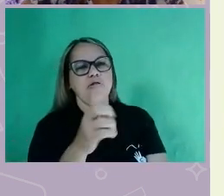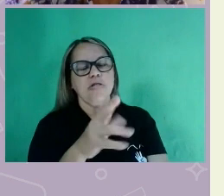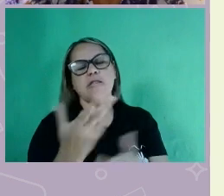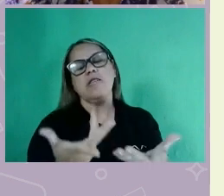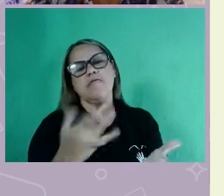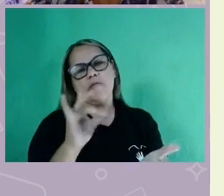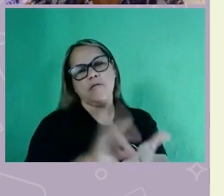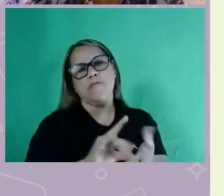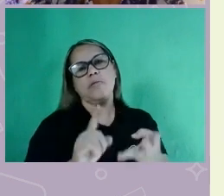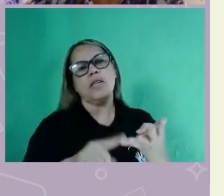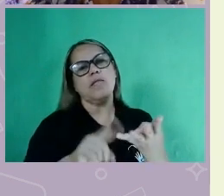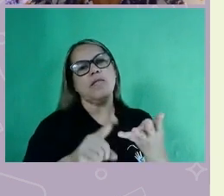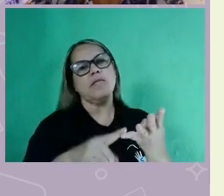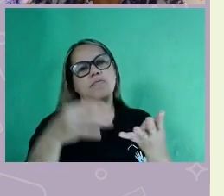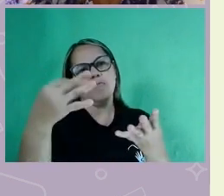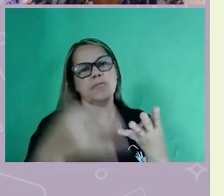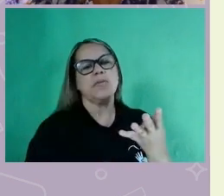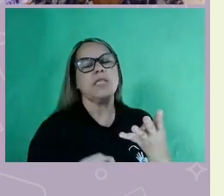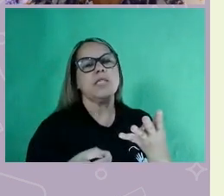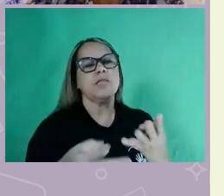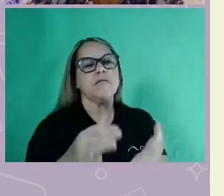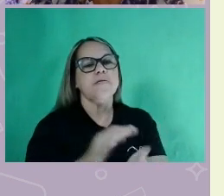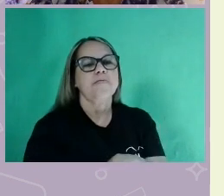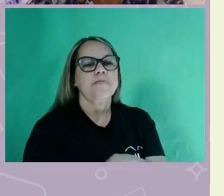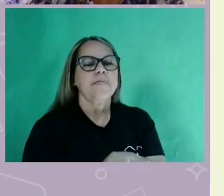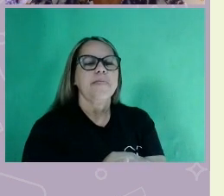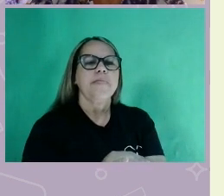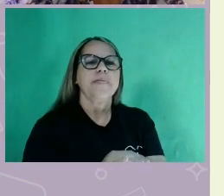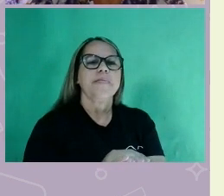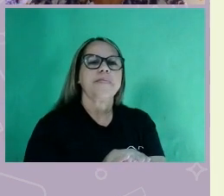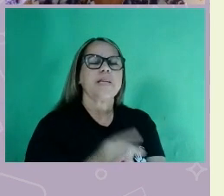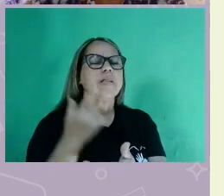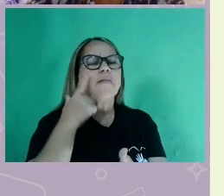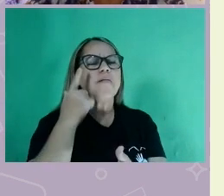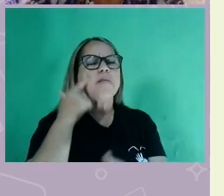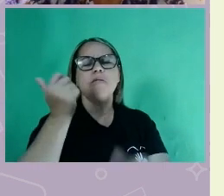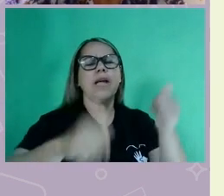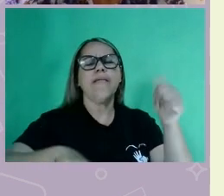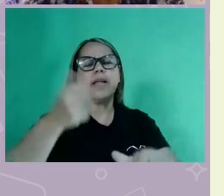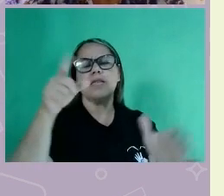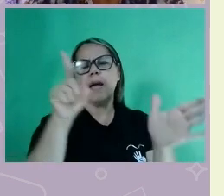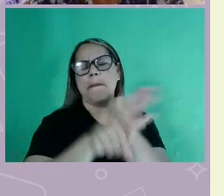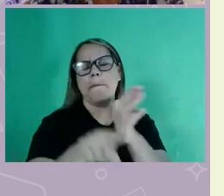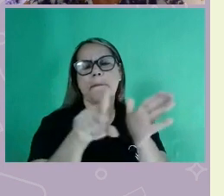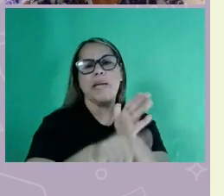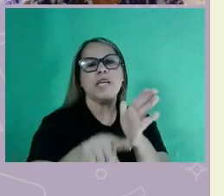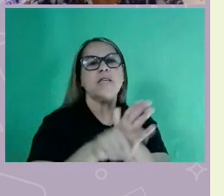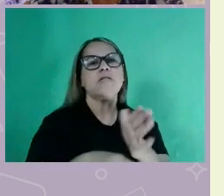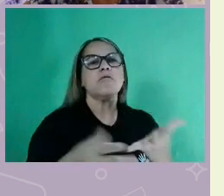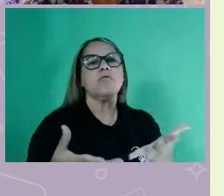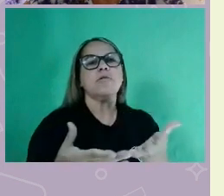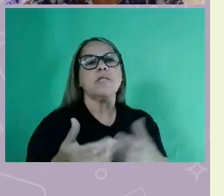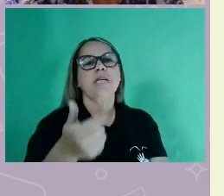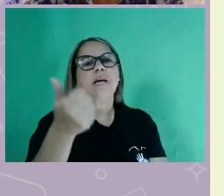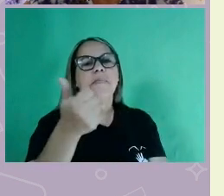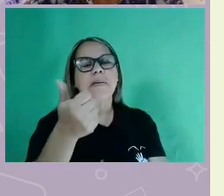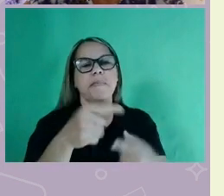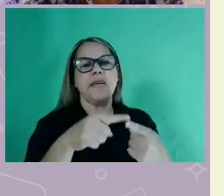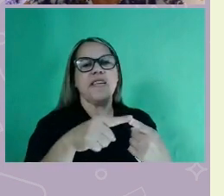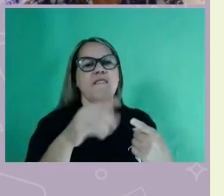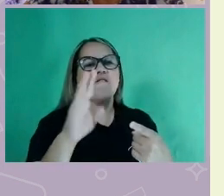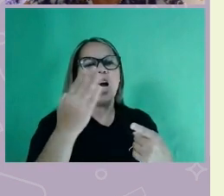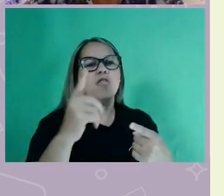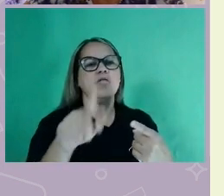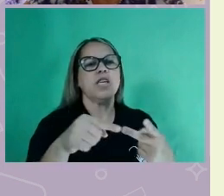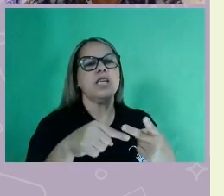afirmativa 4 é verdadeira vamos analisar a questão né então a primeira é falsa a